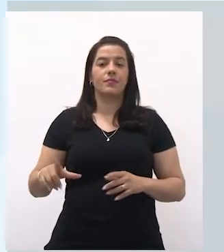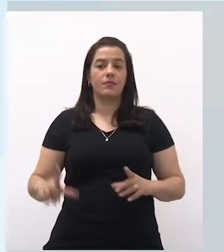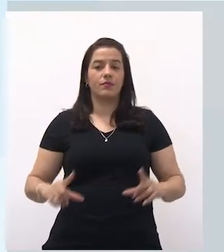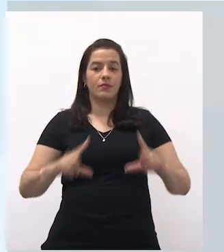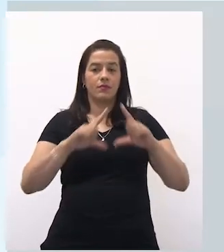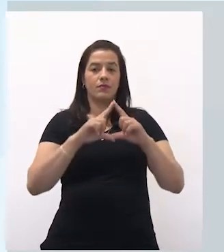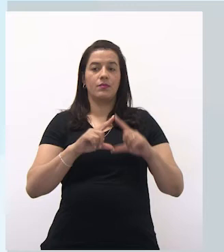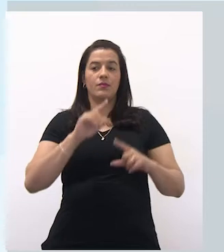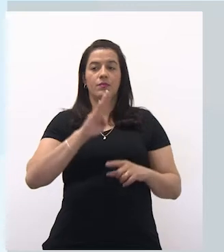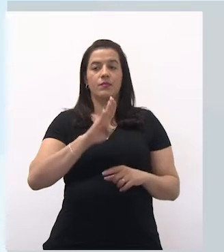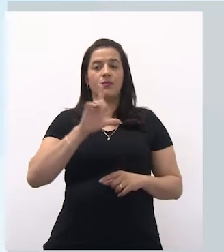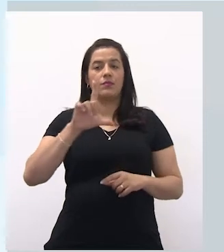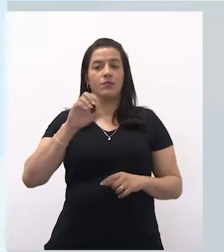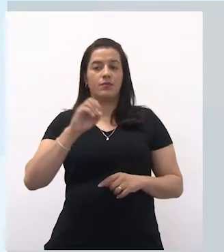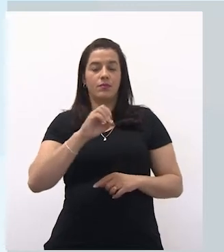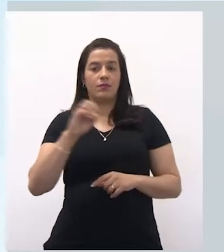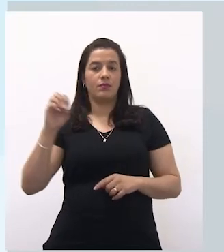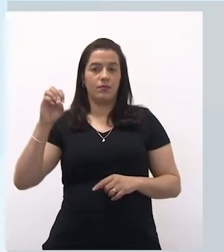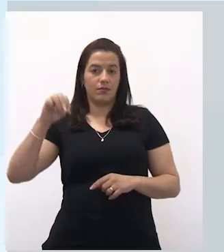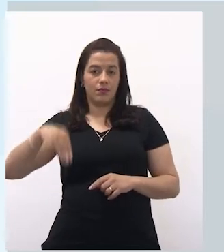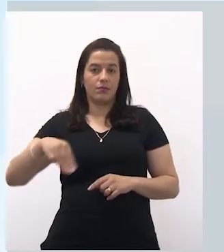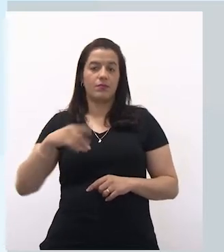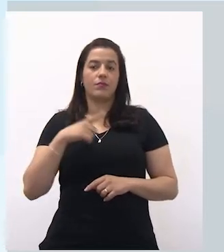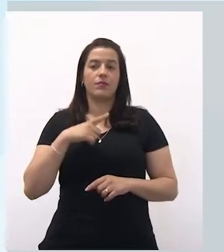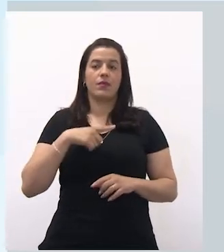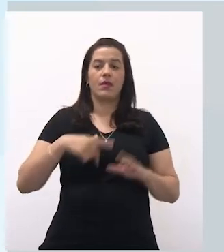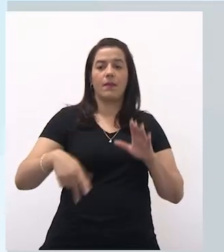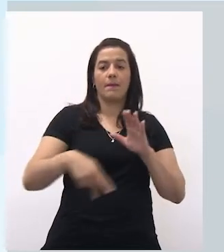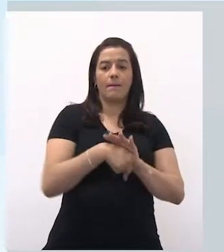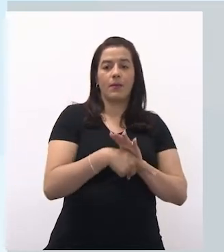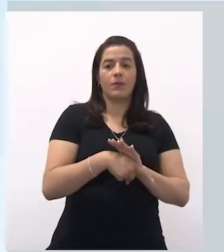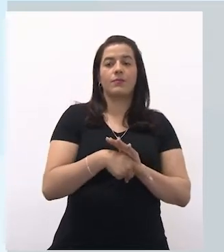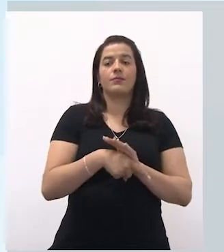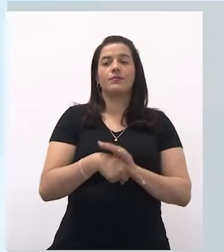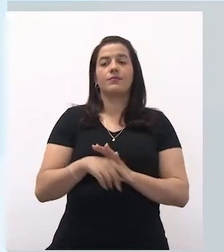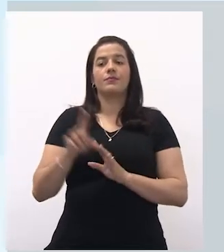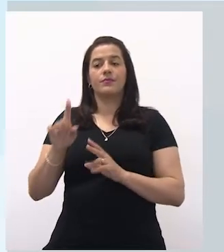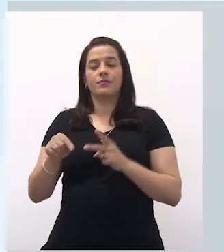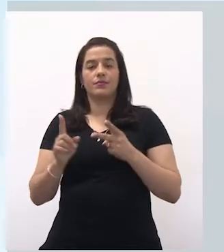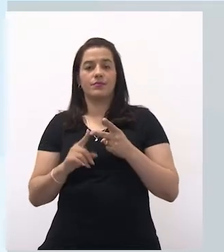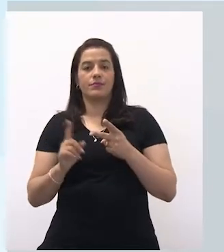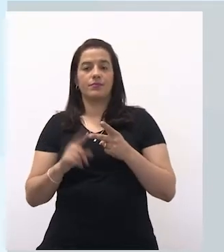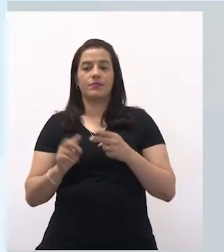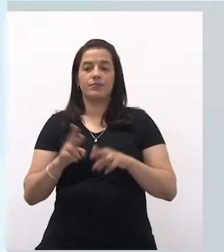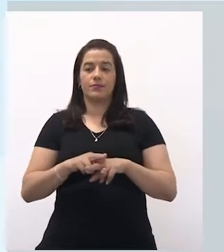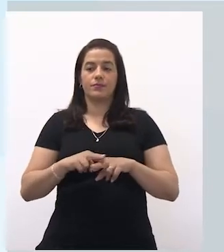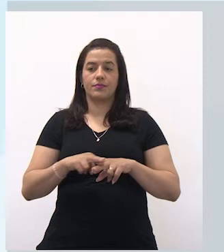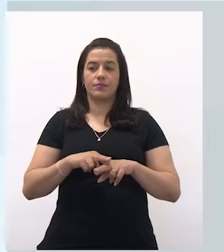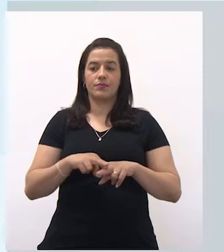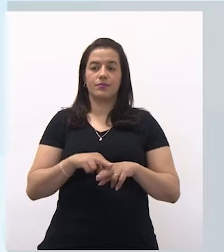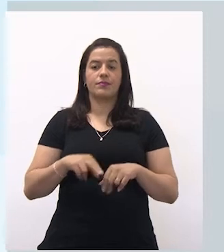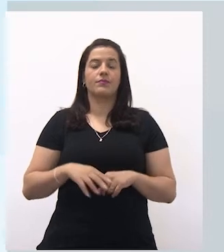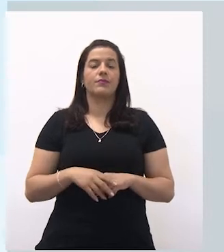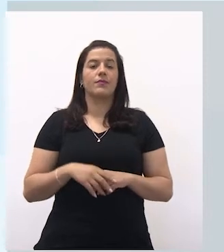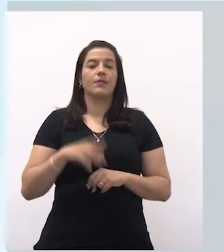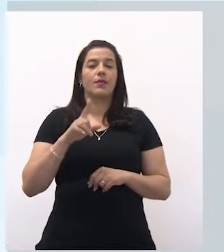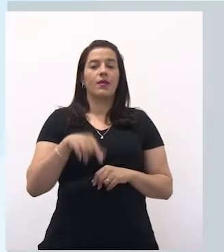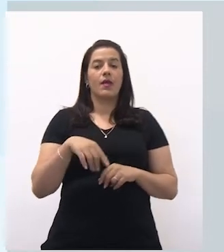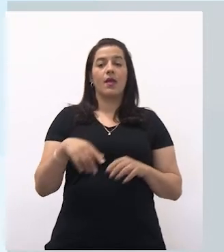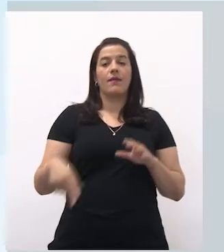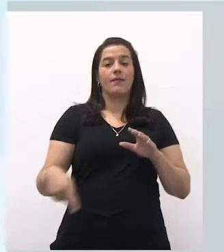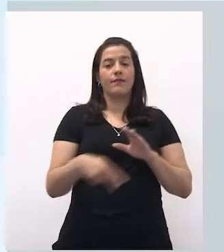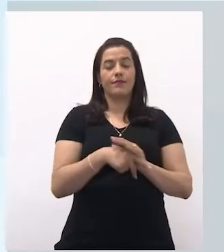Bloom, que tem tanto a taxonomia original como a taxonomia revisada. A taxonomia